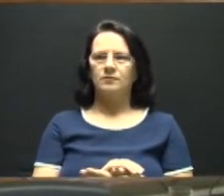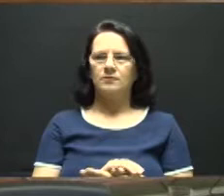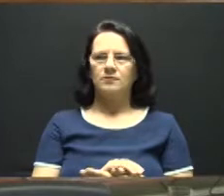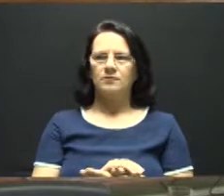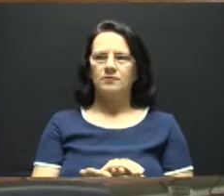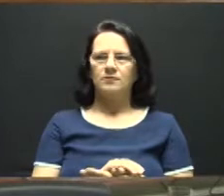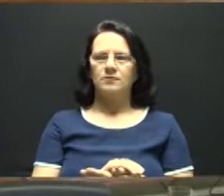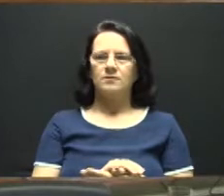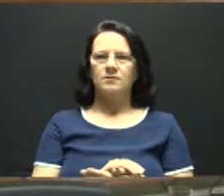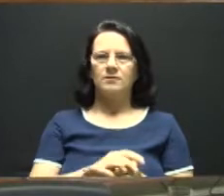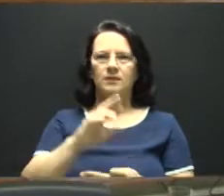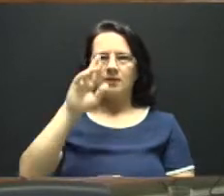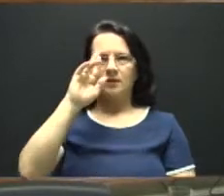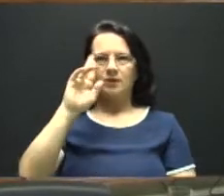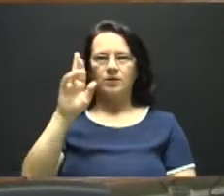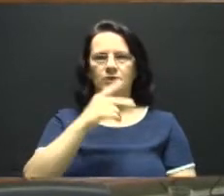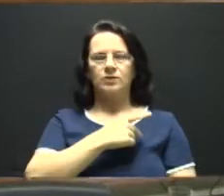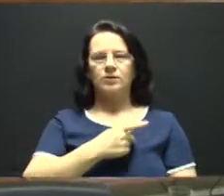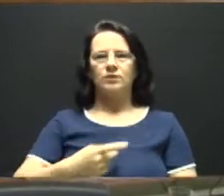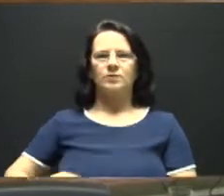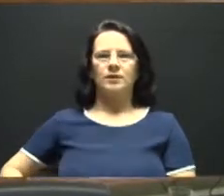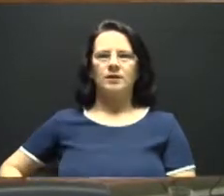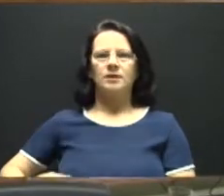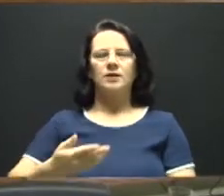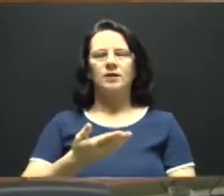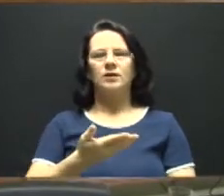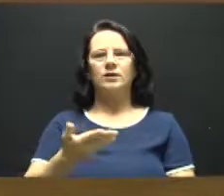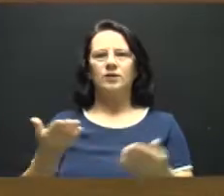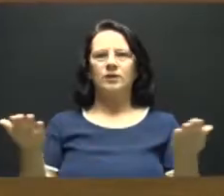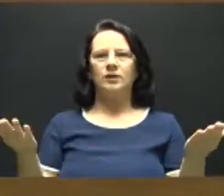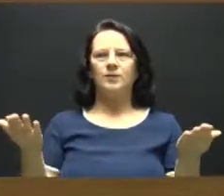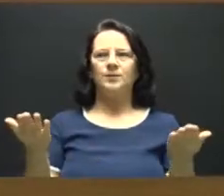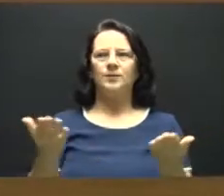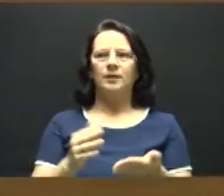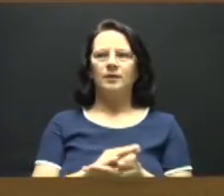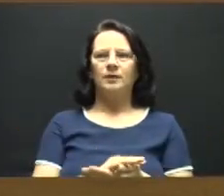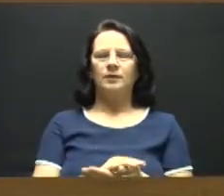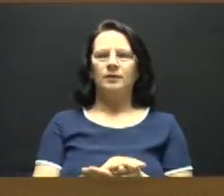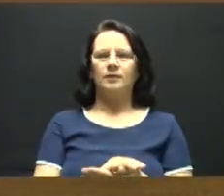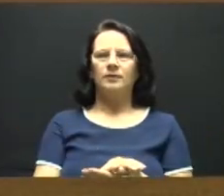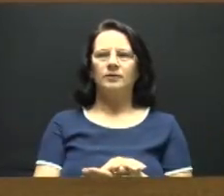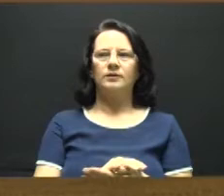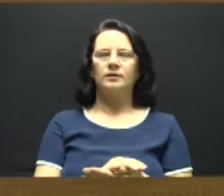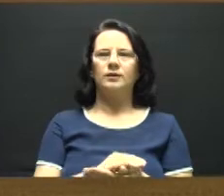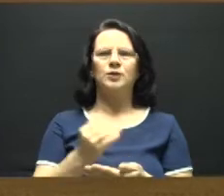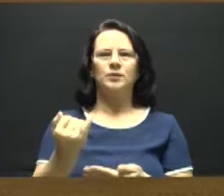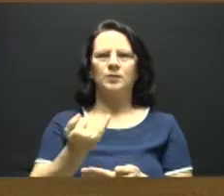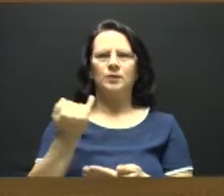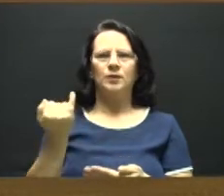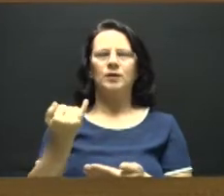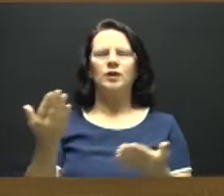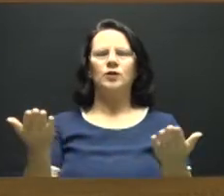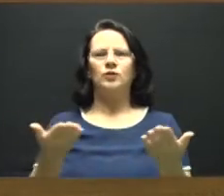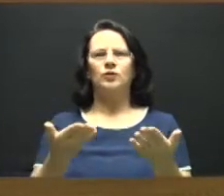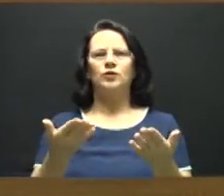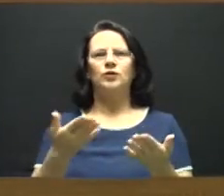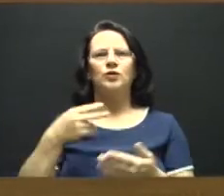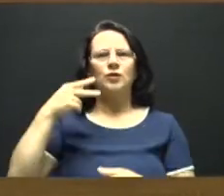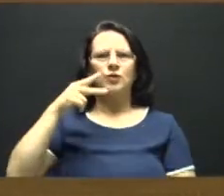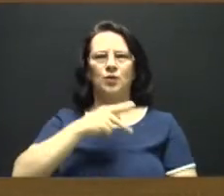o senhor presidente marcinho vereador preside essa importante sessão pastor